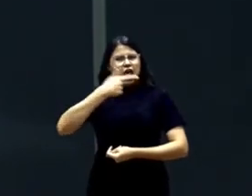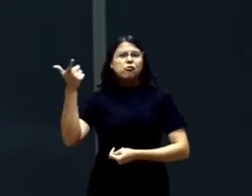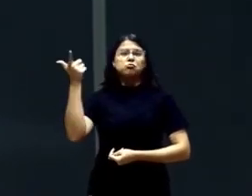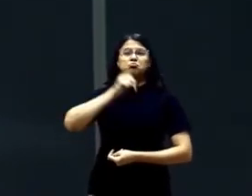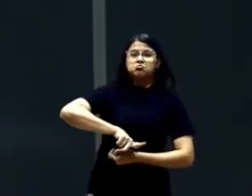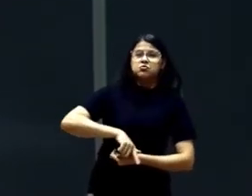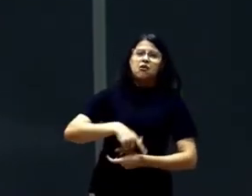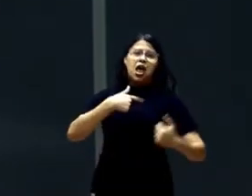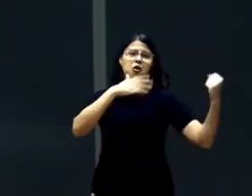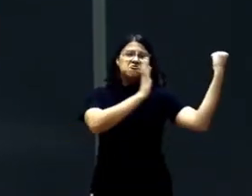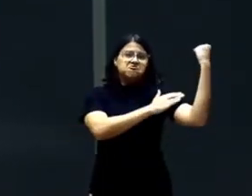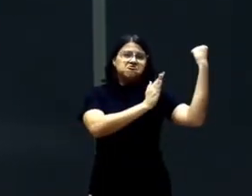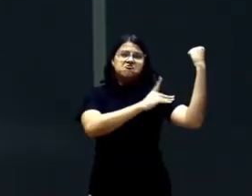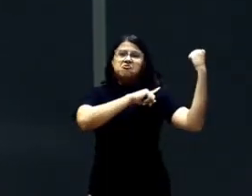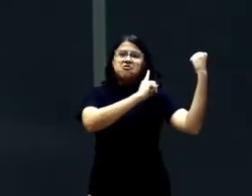eu fiz,